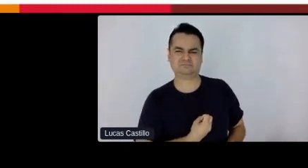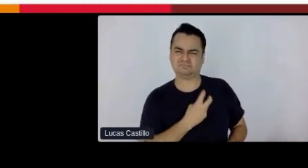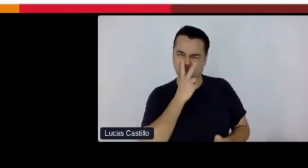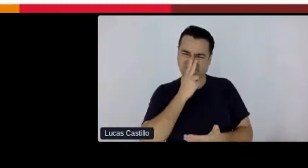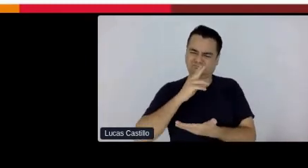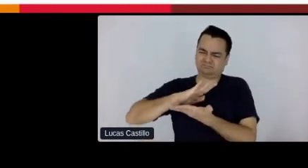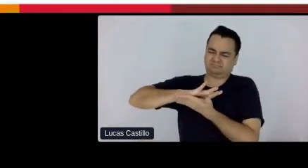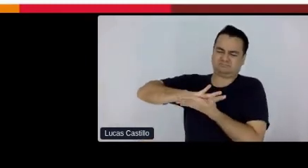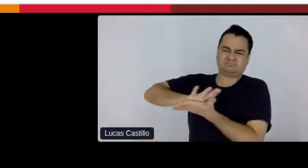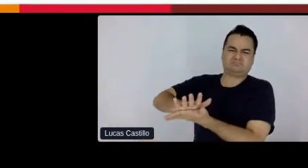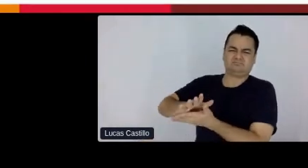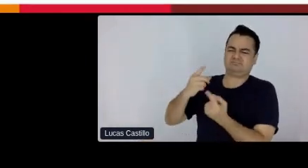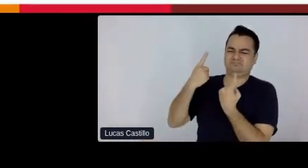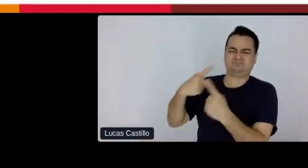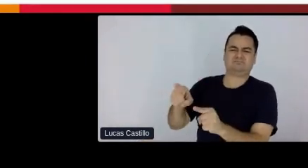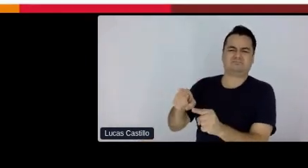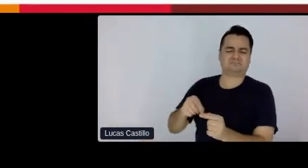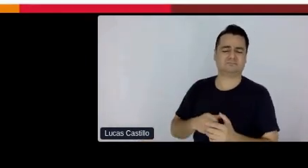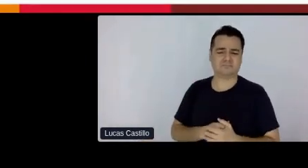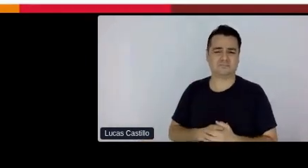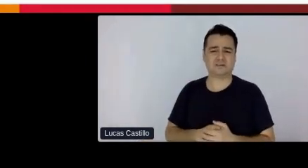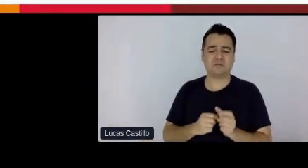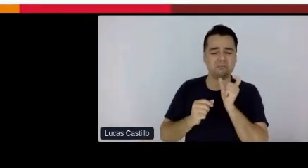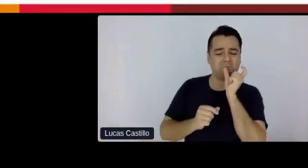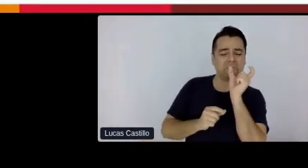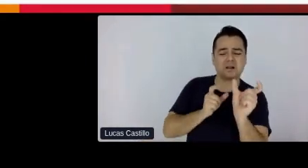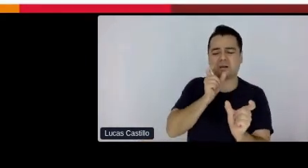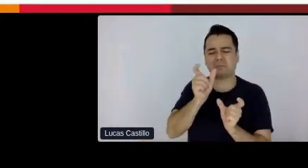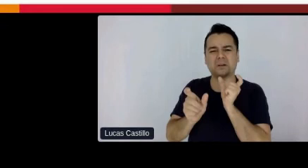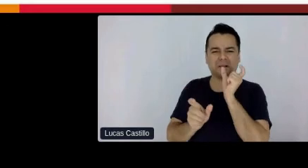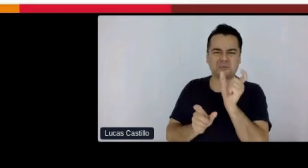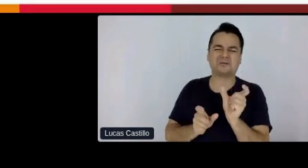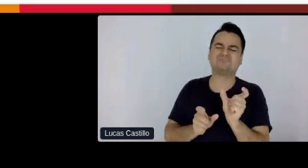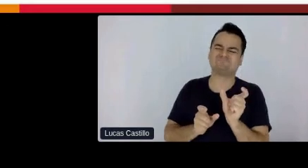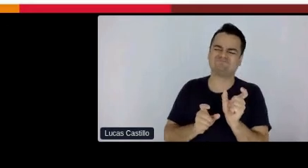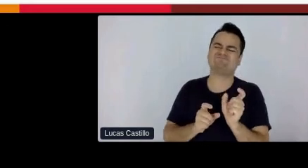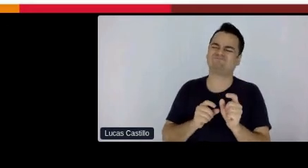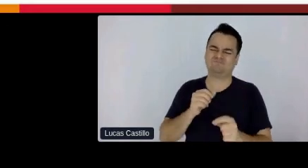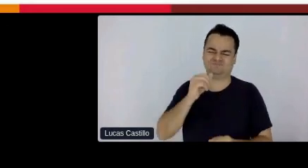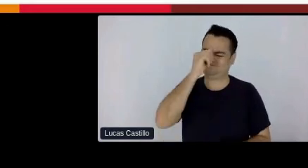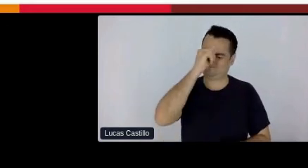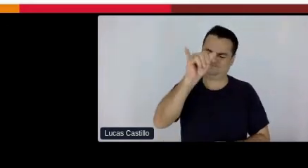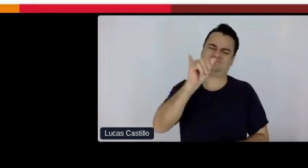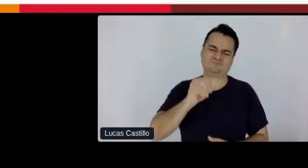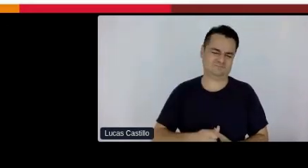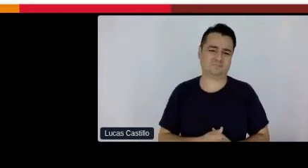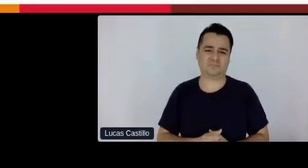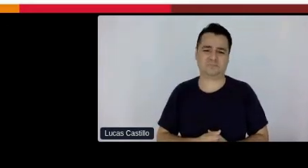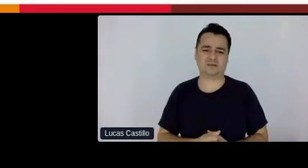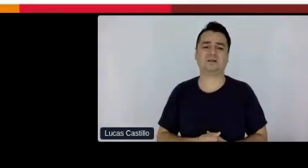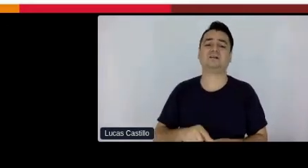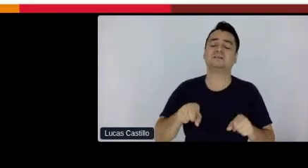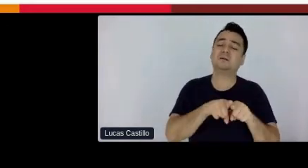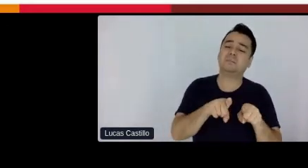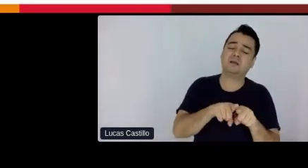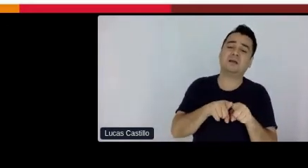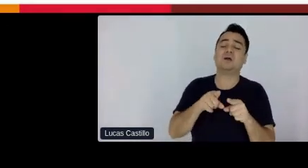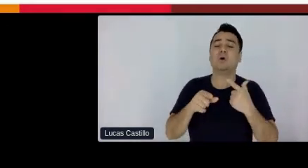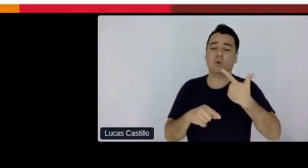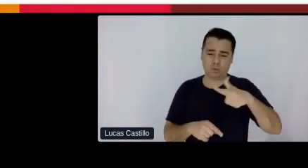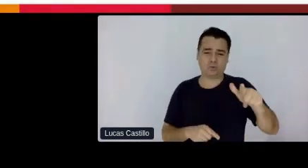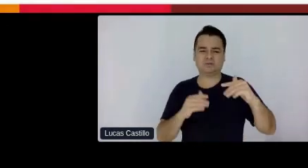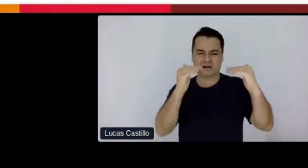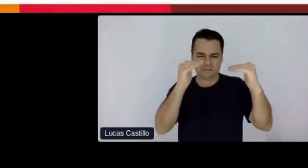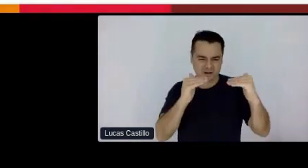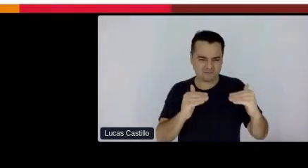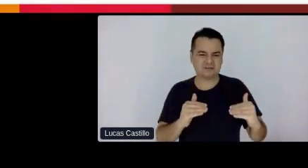analisar um pouco mais, a gente percebe que essas falas, elas são excludentes. Ainda tem algumas ações excludentes ali que eu trago mais